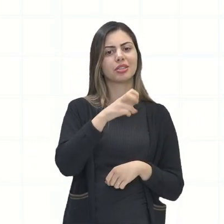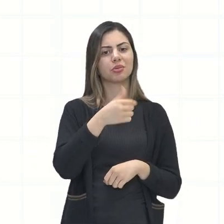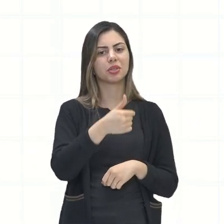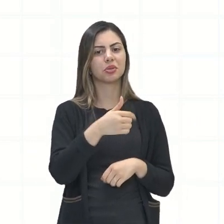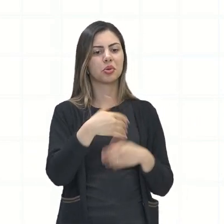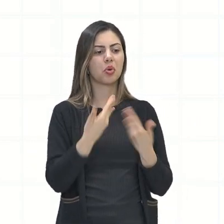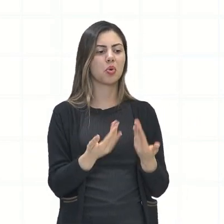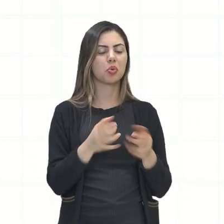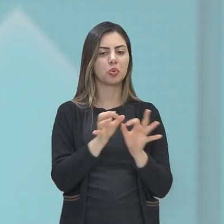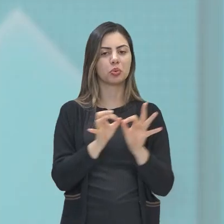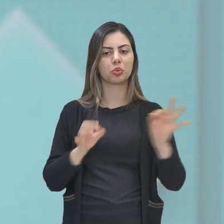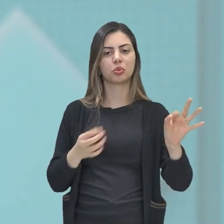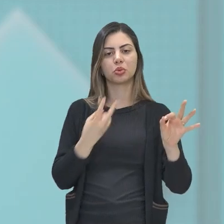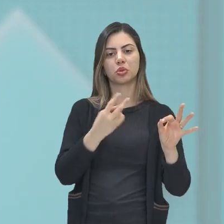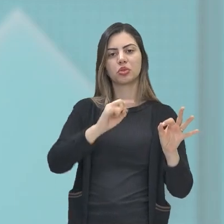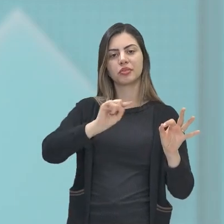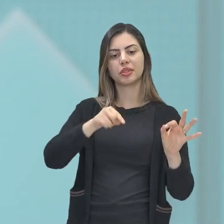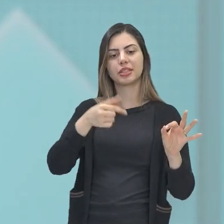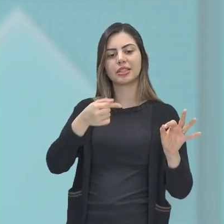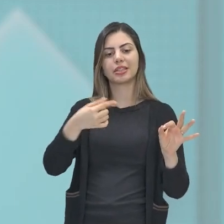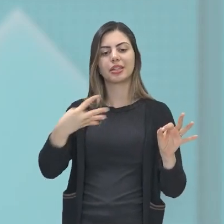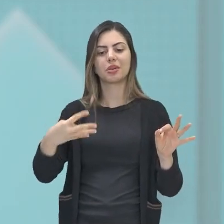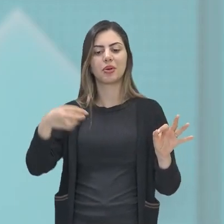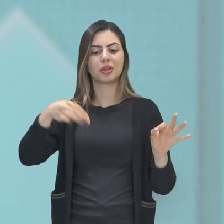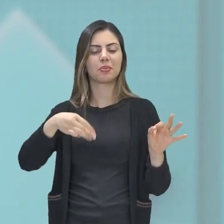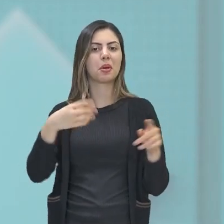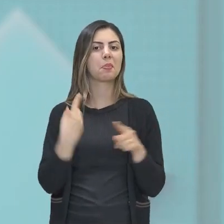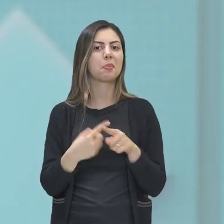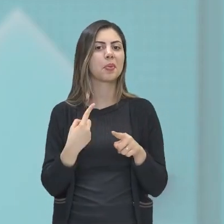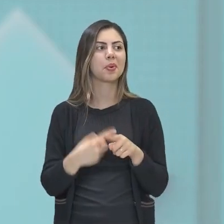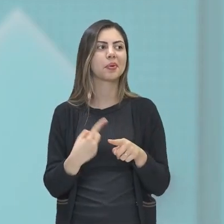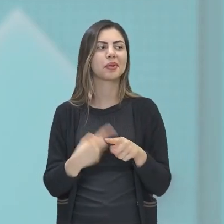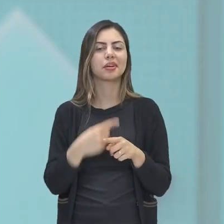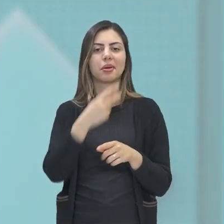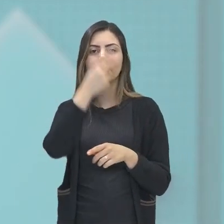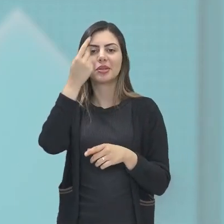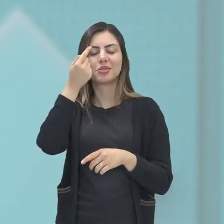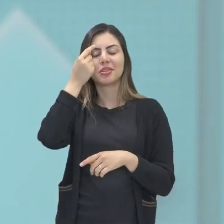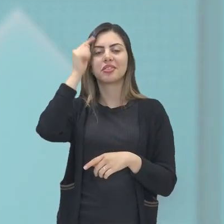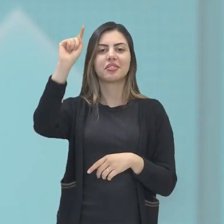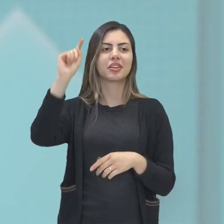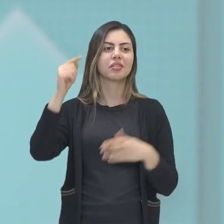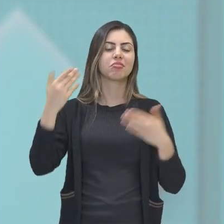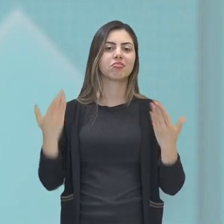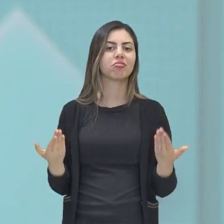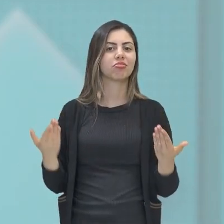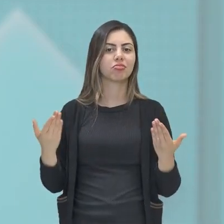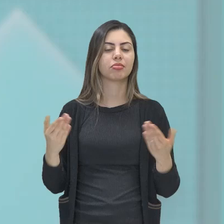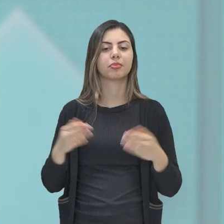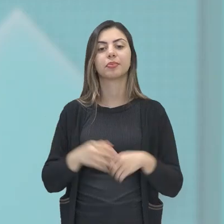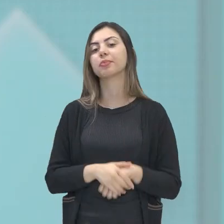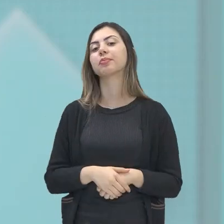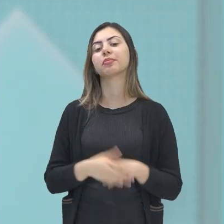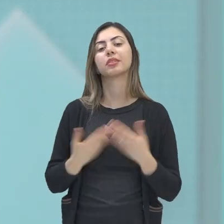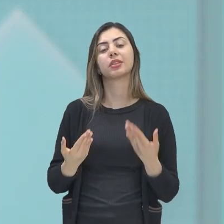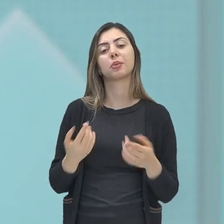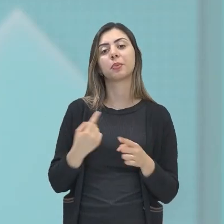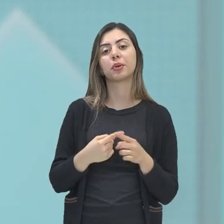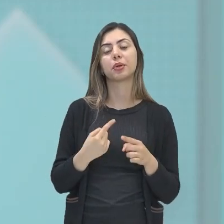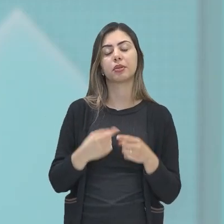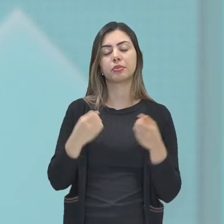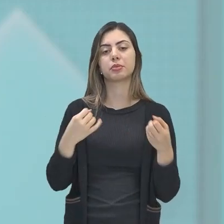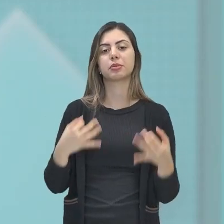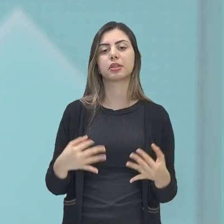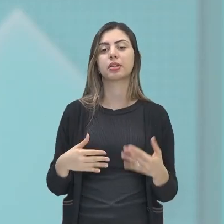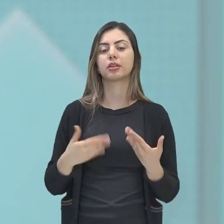2,74 metros, né? Por que isso? Por que o sujeito que não quis fazer um negócio cheio? É por conta do seguinte, né? Como